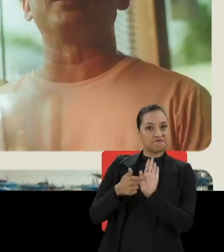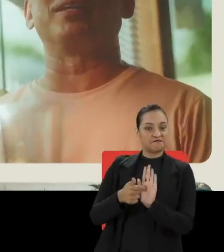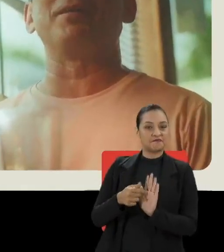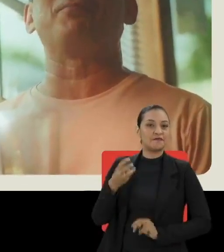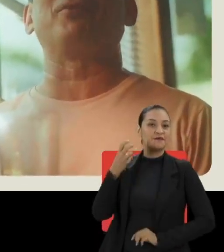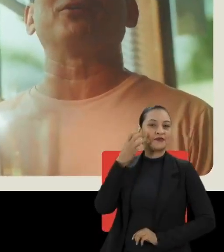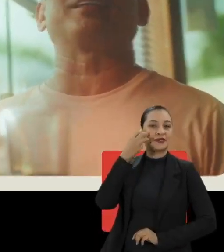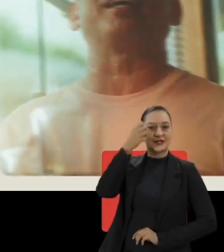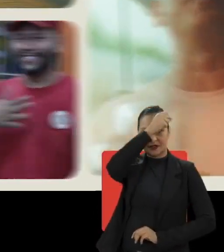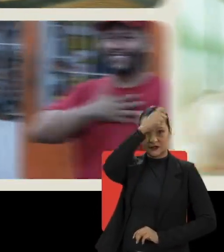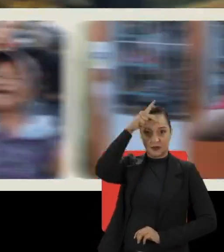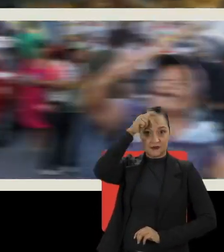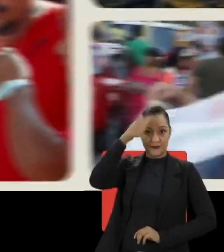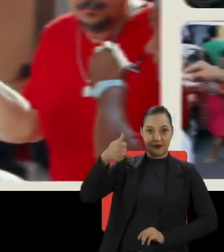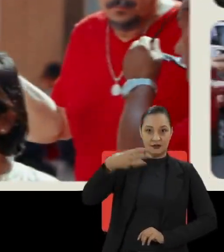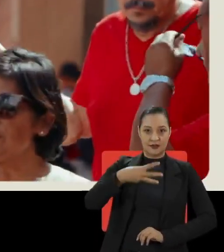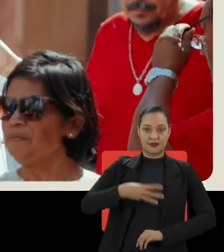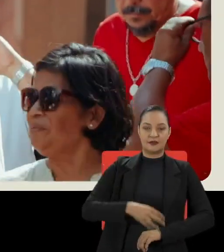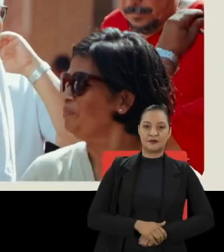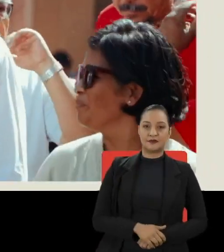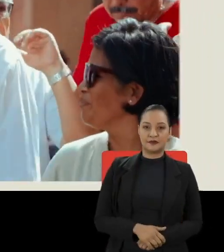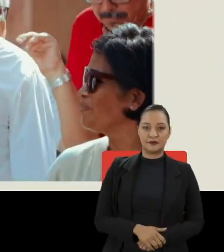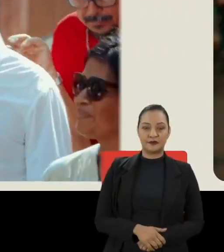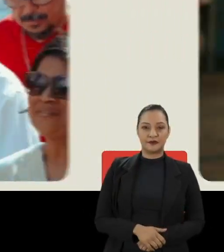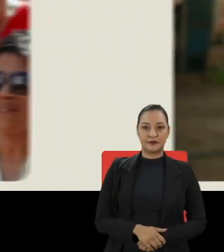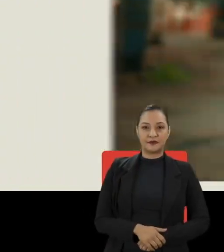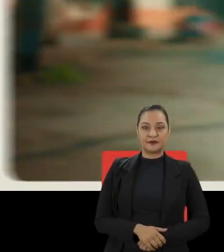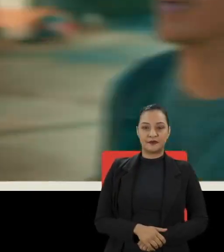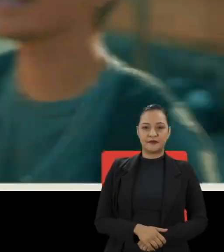apresentar soluções. Marcelo Prefeito 13.